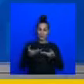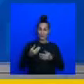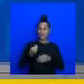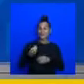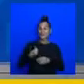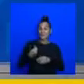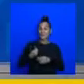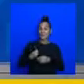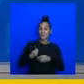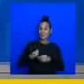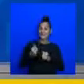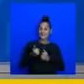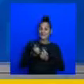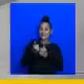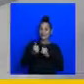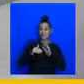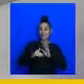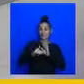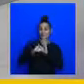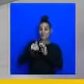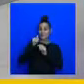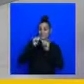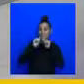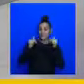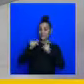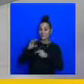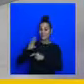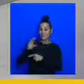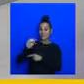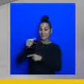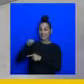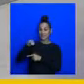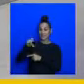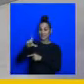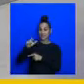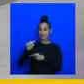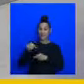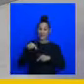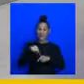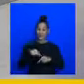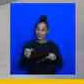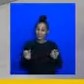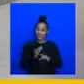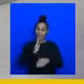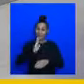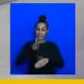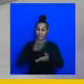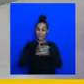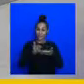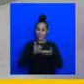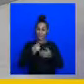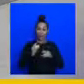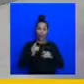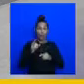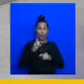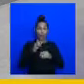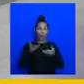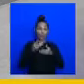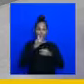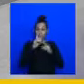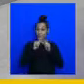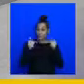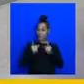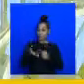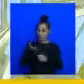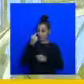contamos com o auxílio da nossa garota da sorte, Camila. Tudo pronto, vai começar. Será que hoje é o seu dia de sorte? Vamos